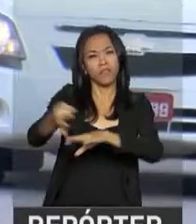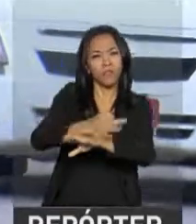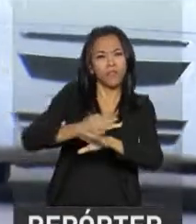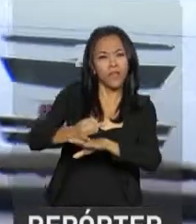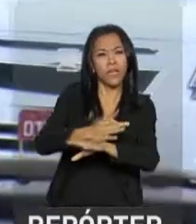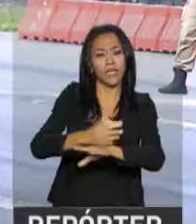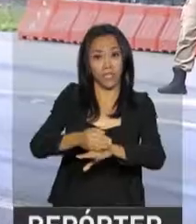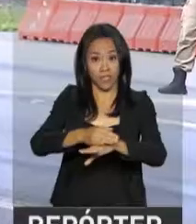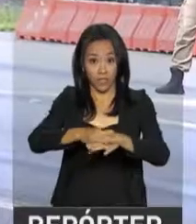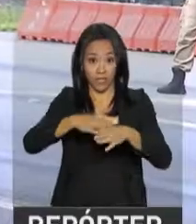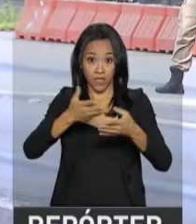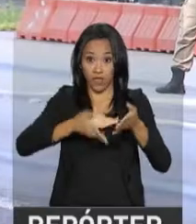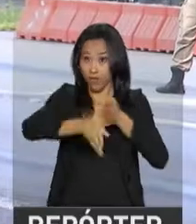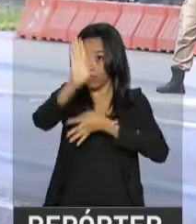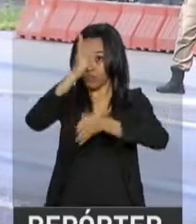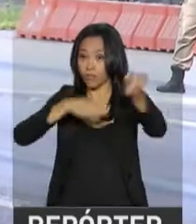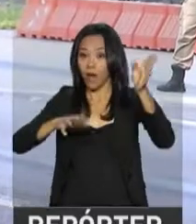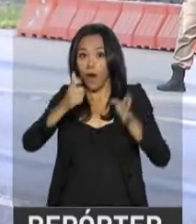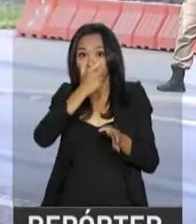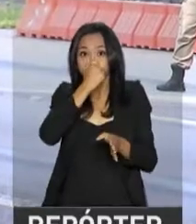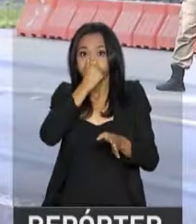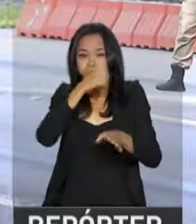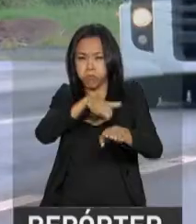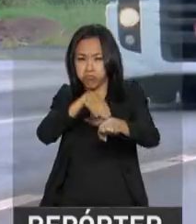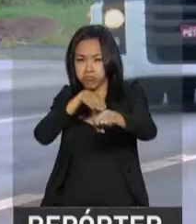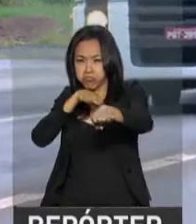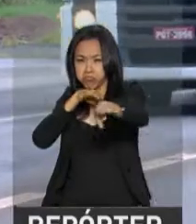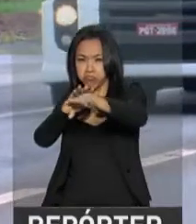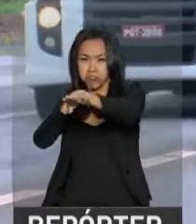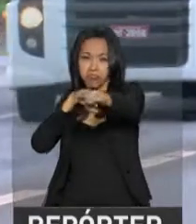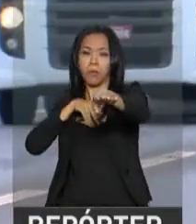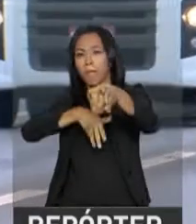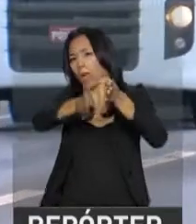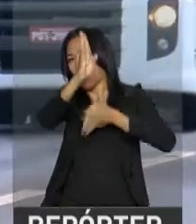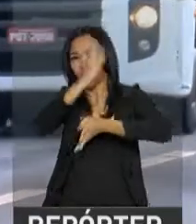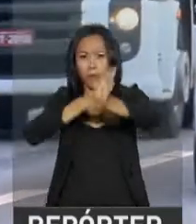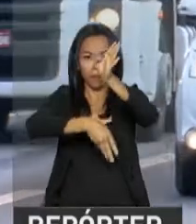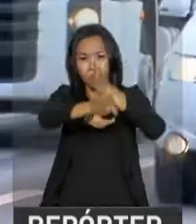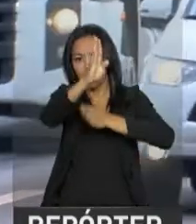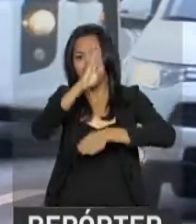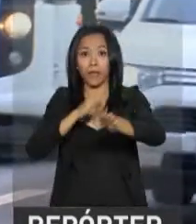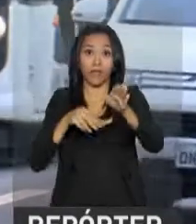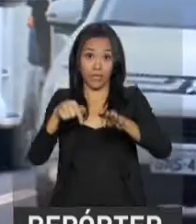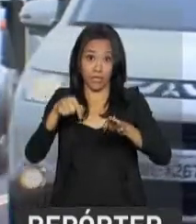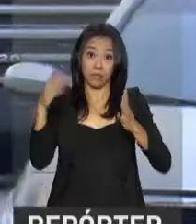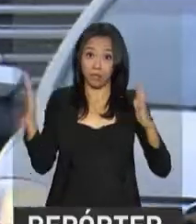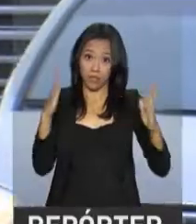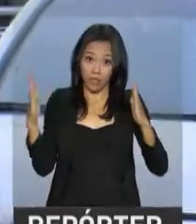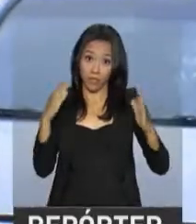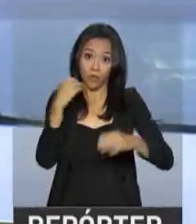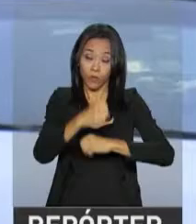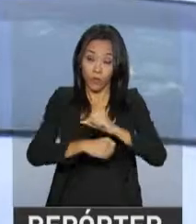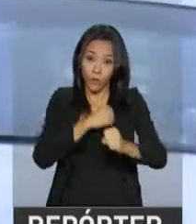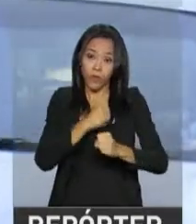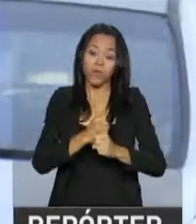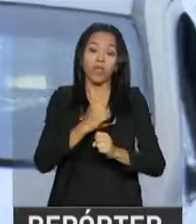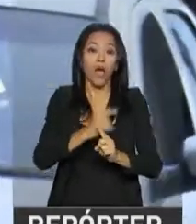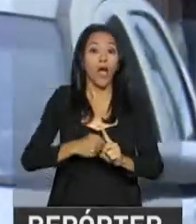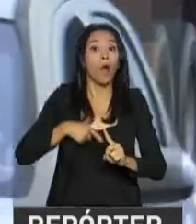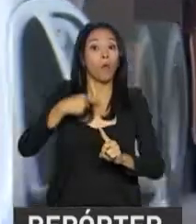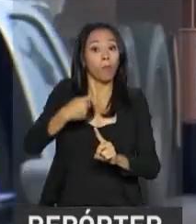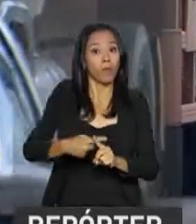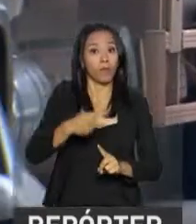lotadas a polícia rodoviária federal afirma que o movimento nas rodovias brasileiras nessa época do ano aumenta quase